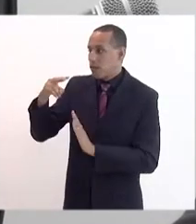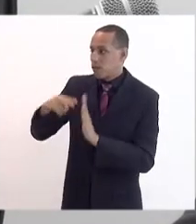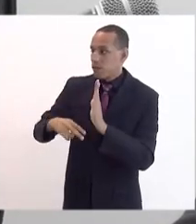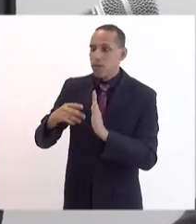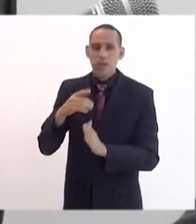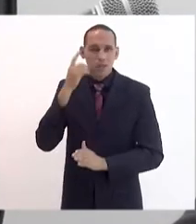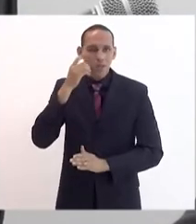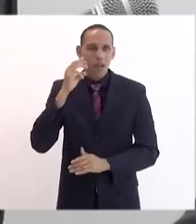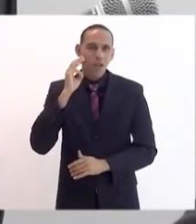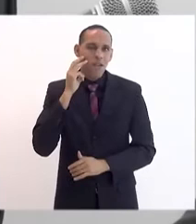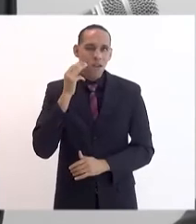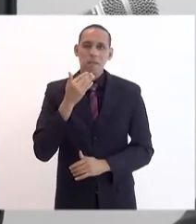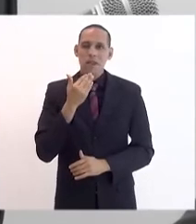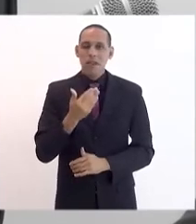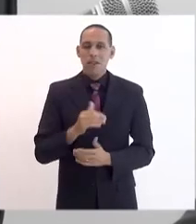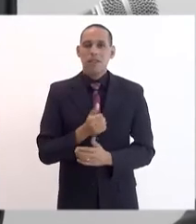Valdec.